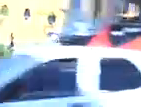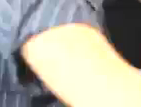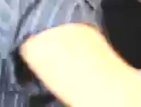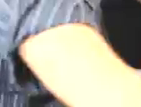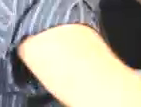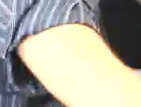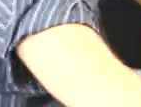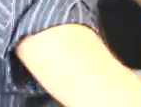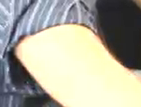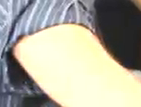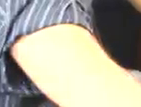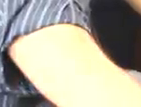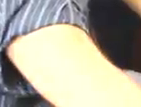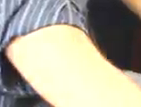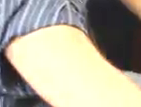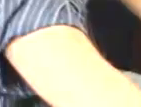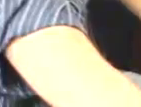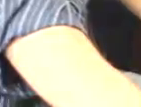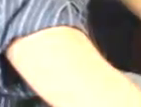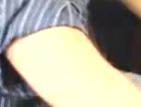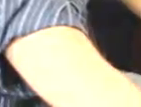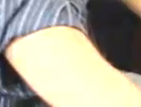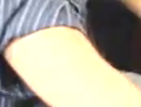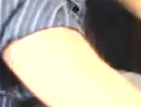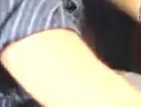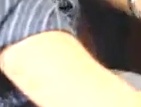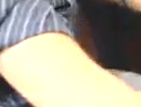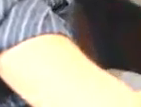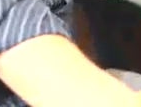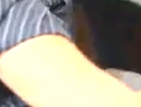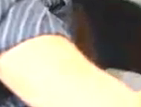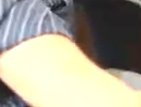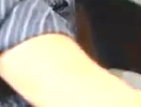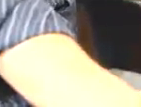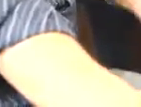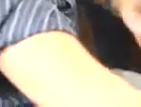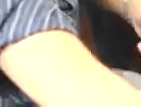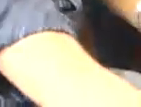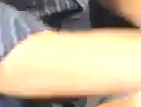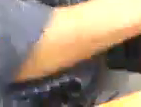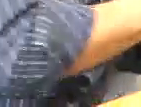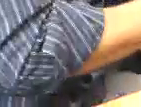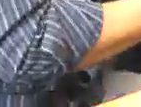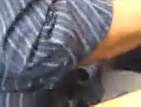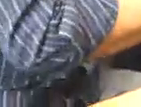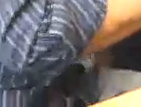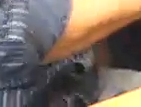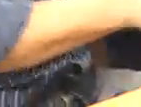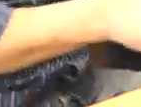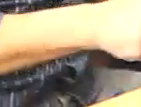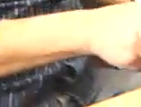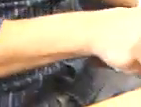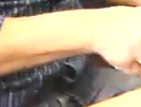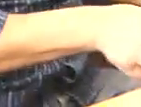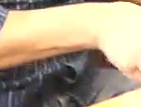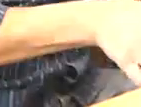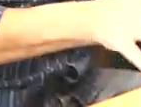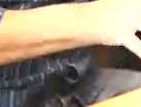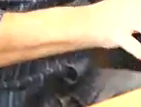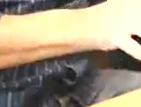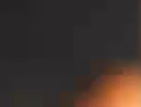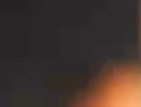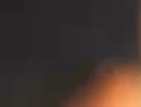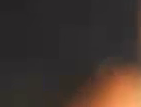A ouvidoria é o canal de comunicação direto entre a população e a Câmara. Envie sugestões, reclamações e